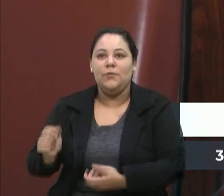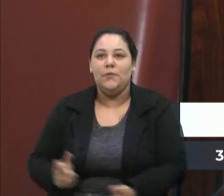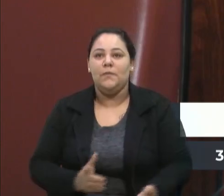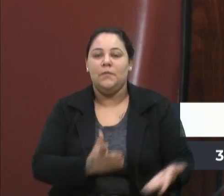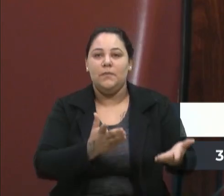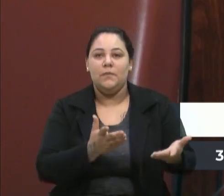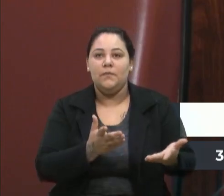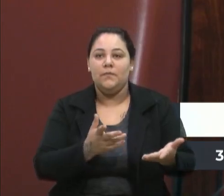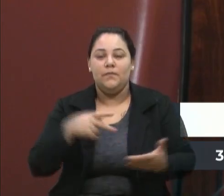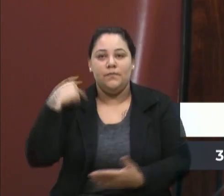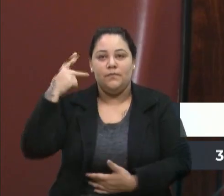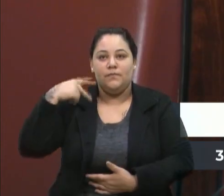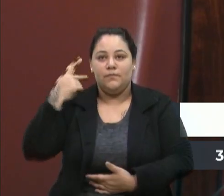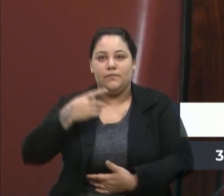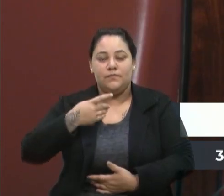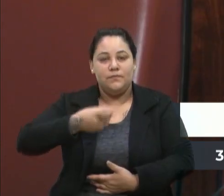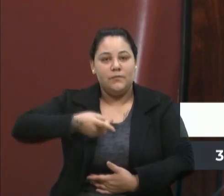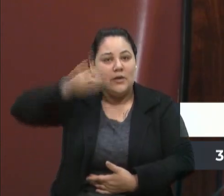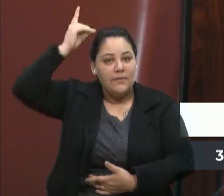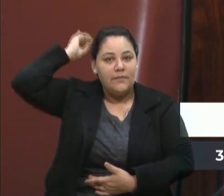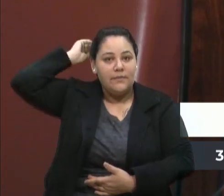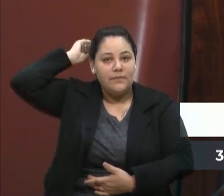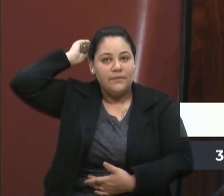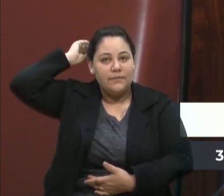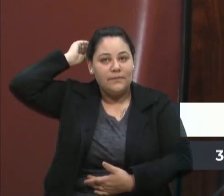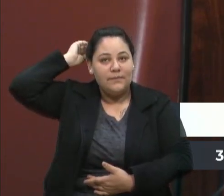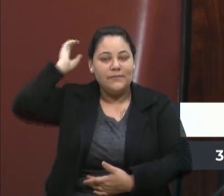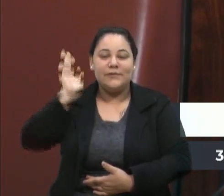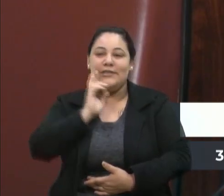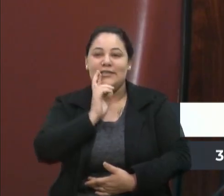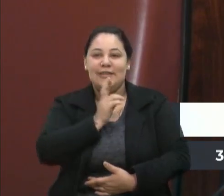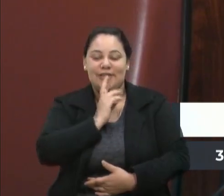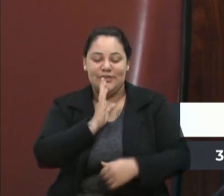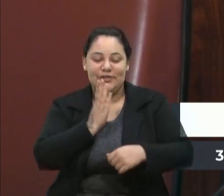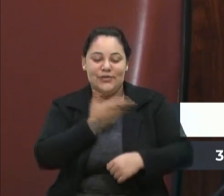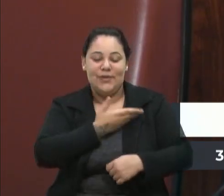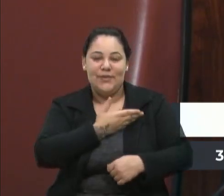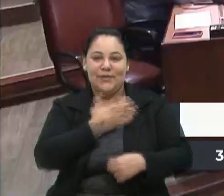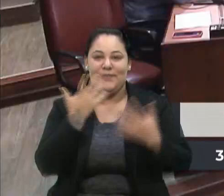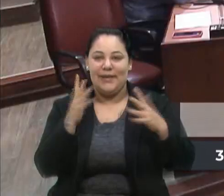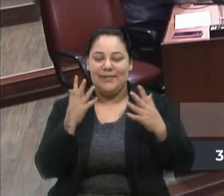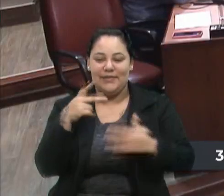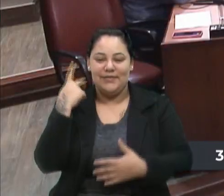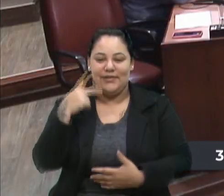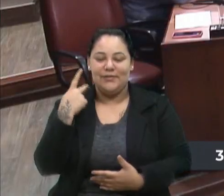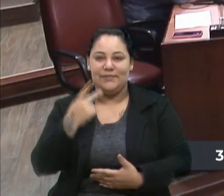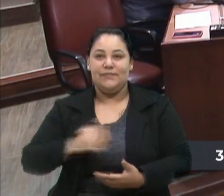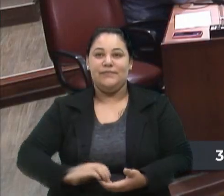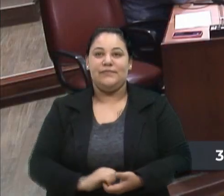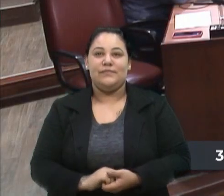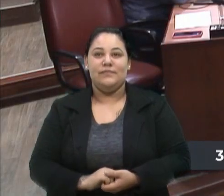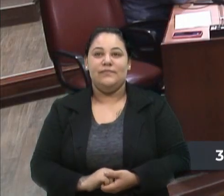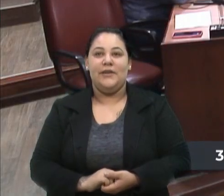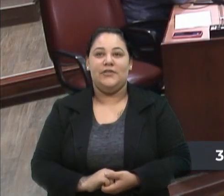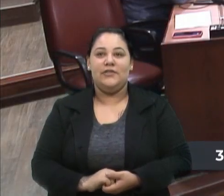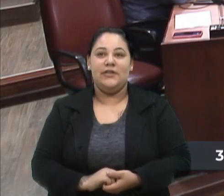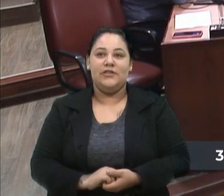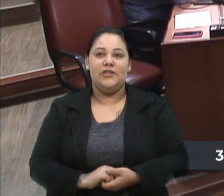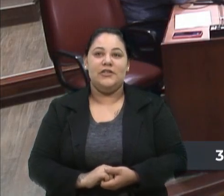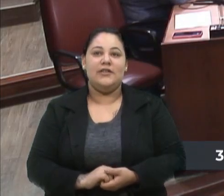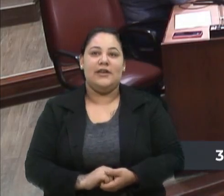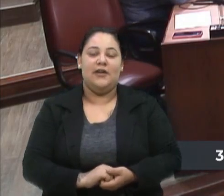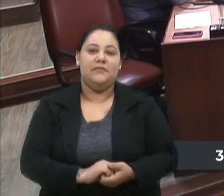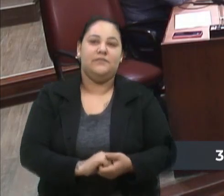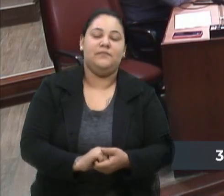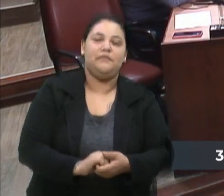do vereador Lucas Gil no restaurante senegalês do amigo Cher. Parabéns, vereador. Obrigado. E, na realidade, estender isso